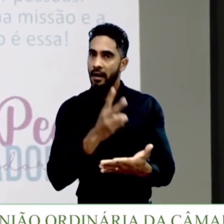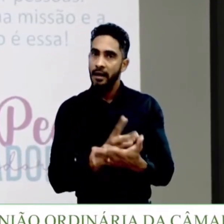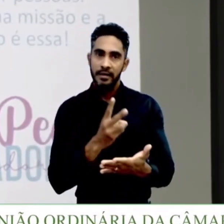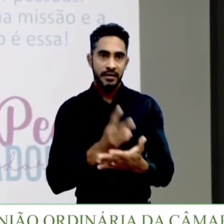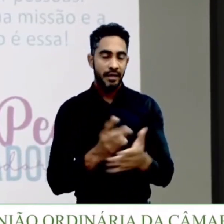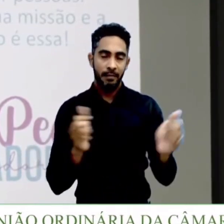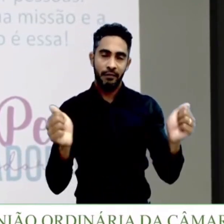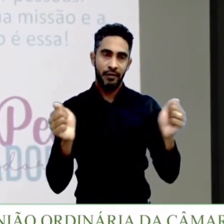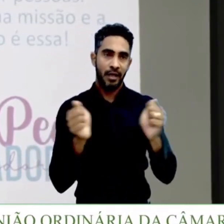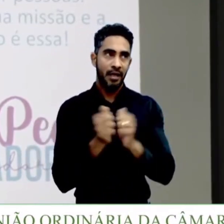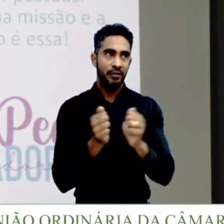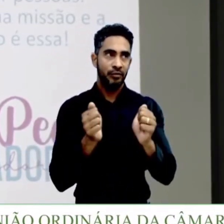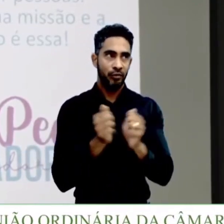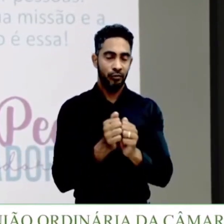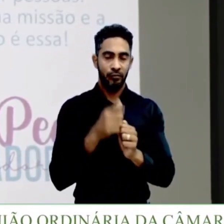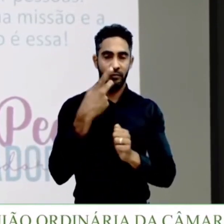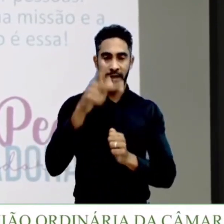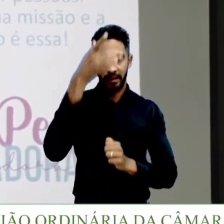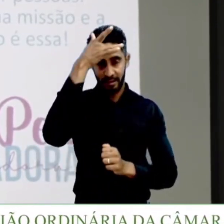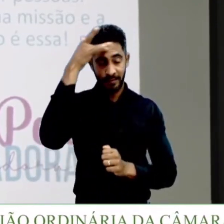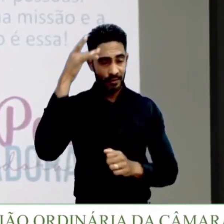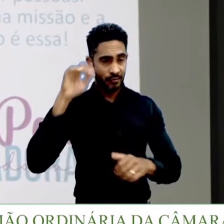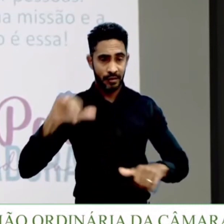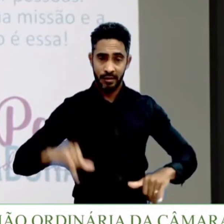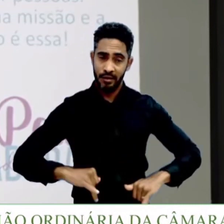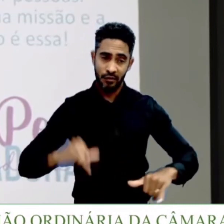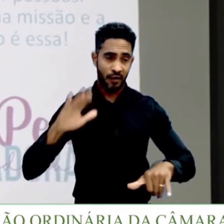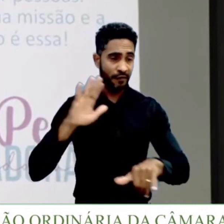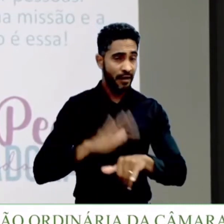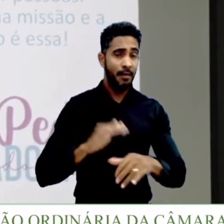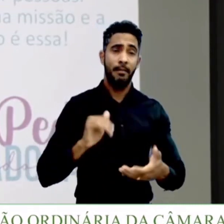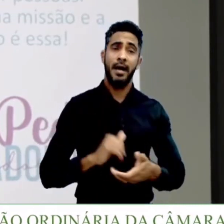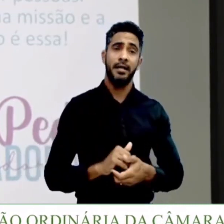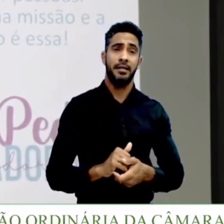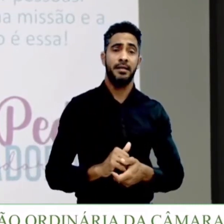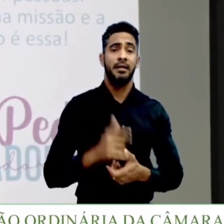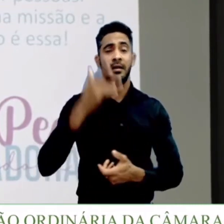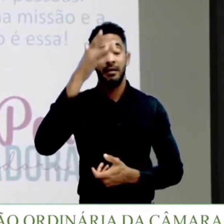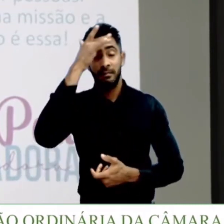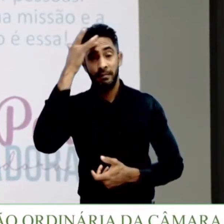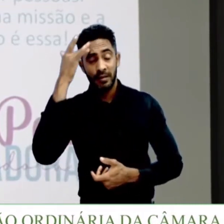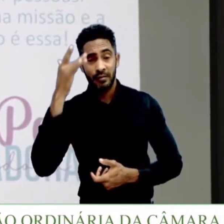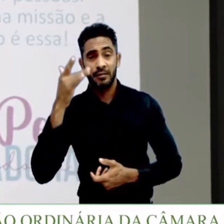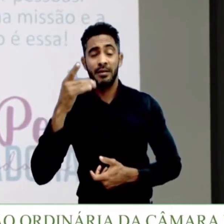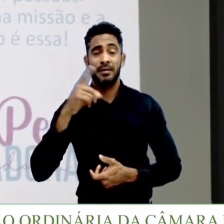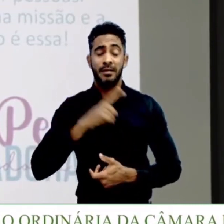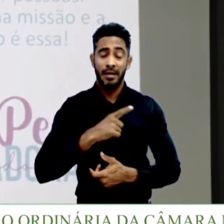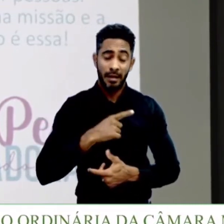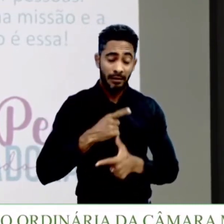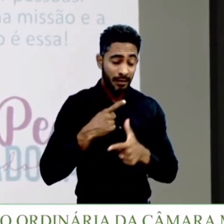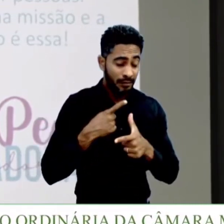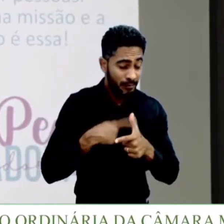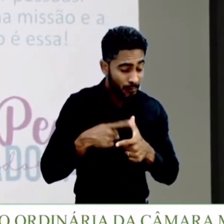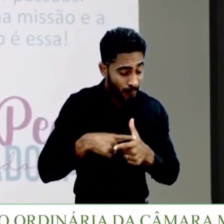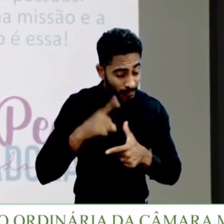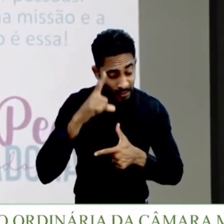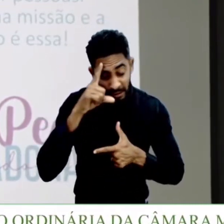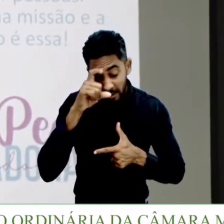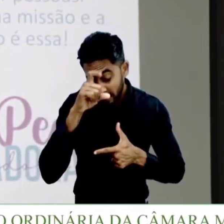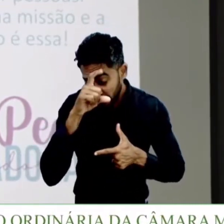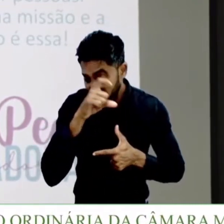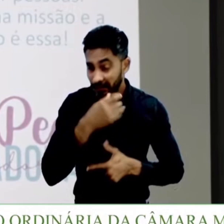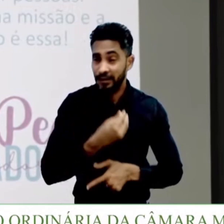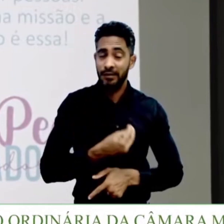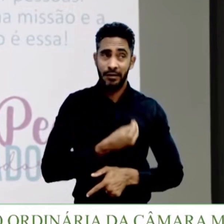do lado daquele que sofre mais, daquele que está ali passando por necessidade. Nós temos,